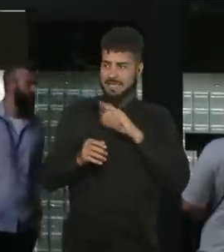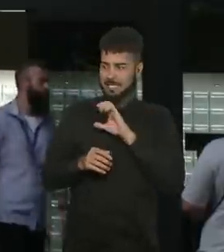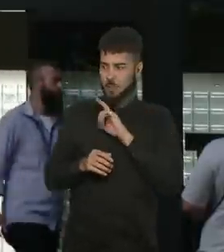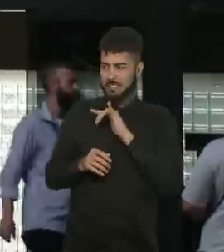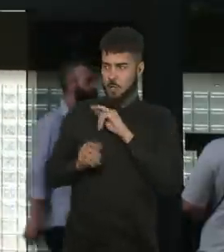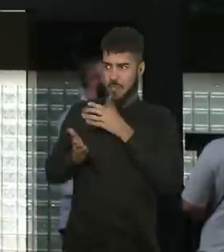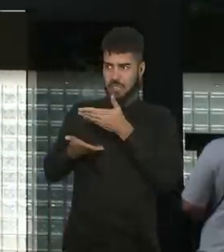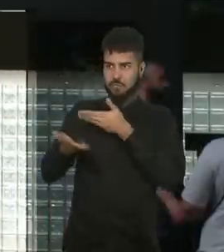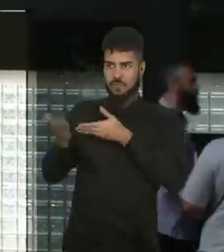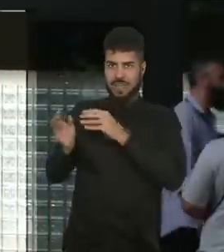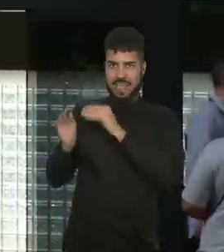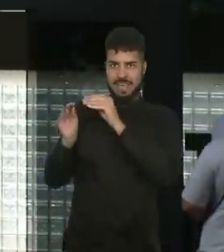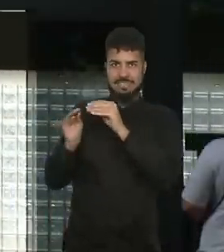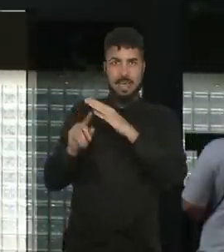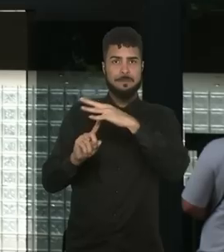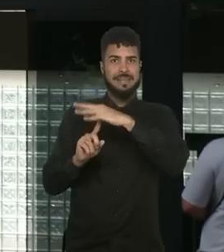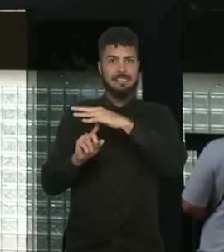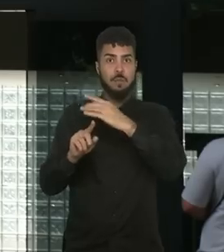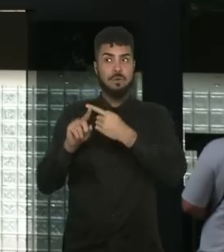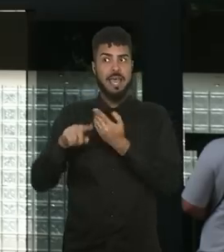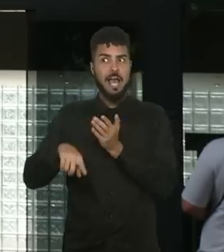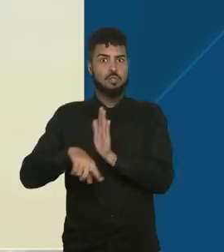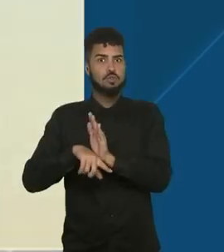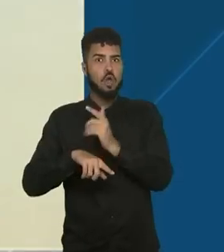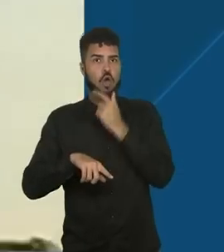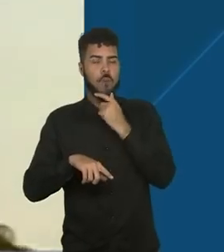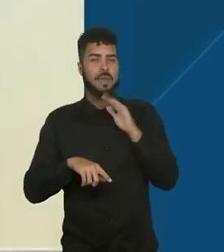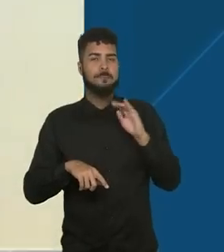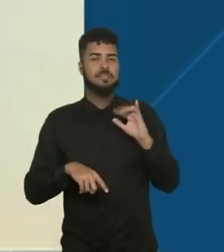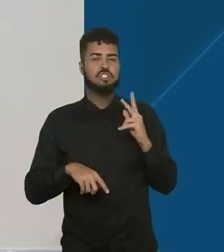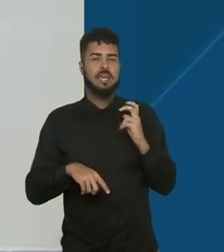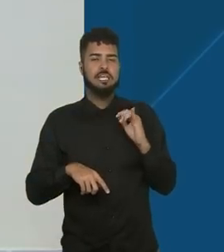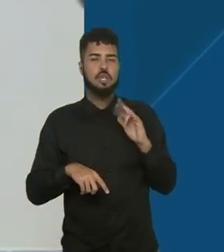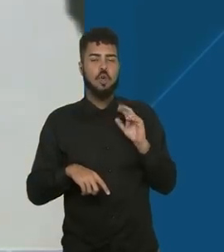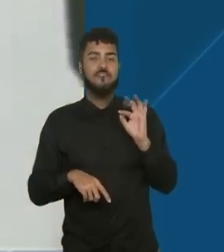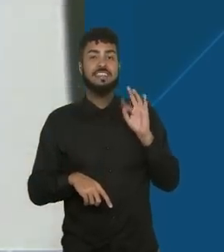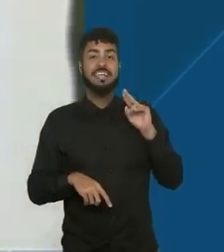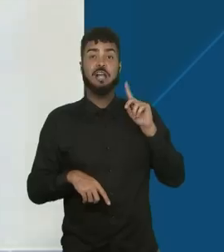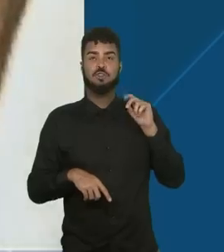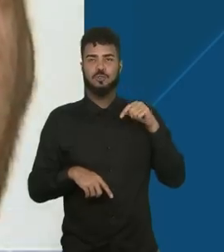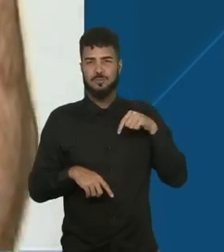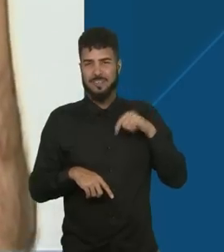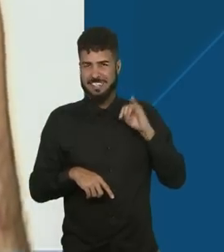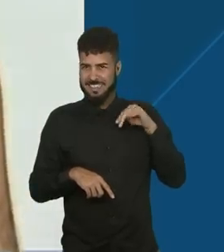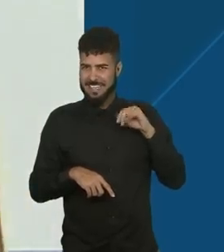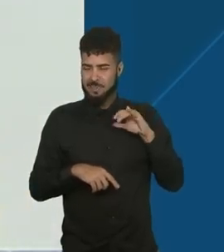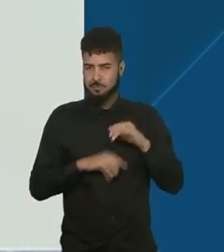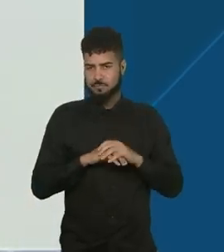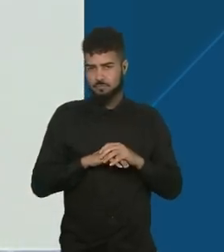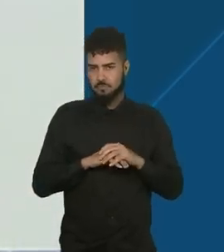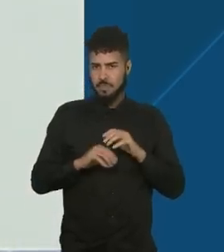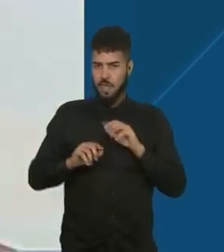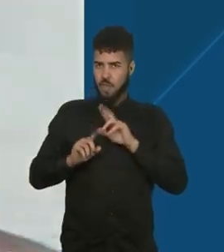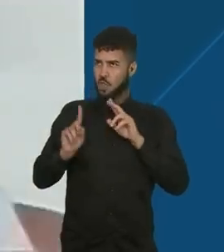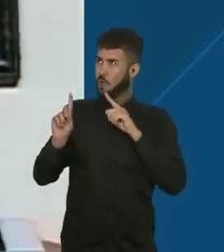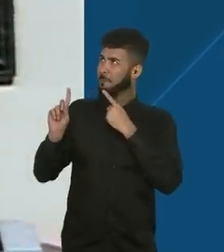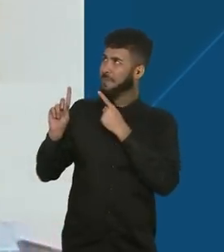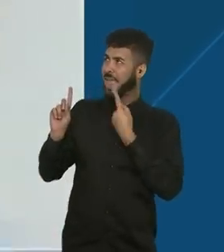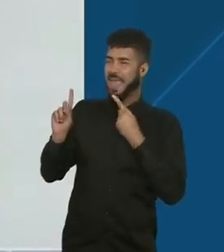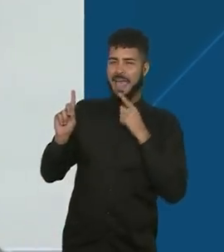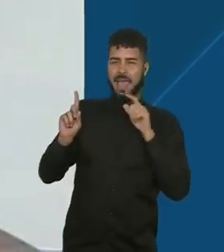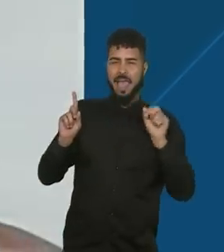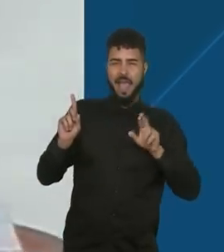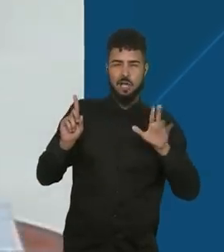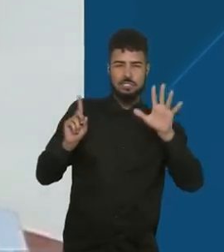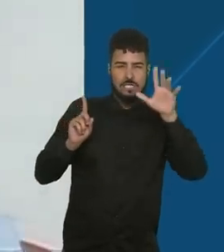de favorecer os negócios do bicheiro Fernando Inácio o nome de Celsinho no Episódio da invasão da Rocinha teria sido incluído no inquérito